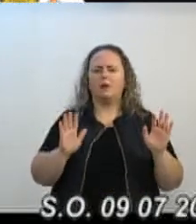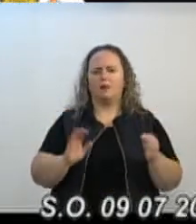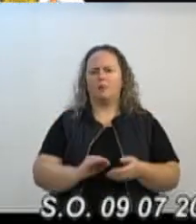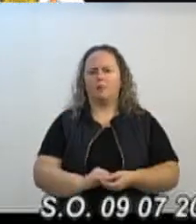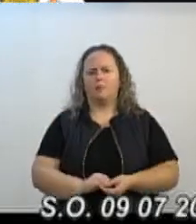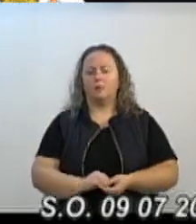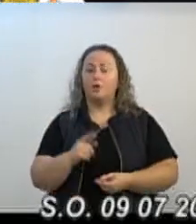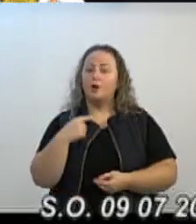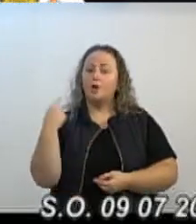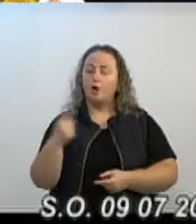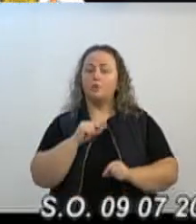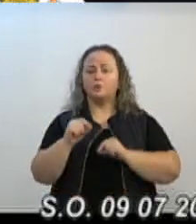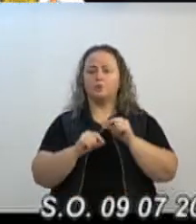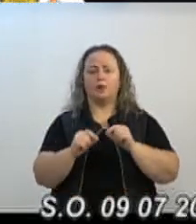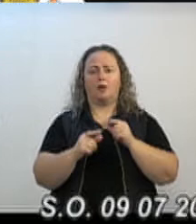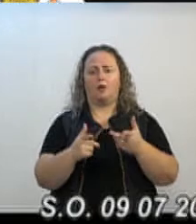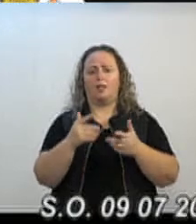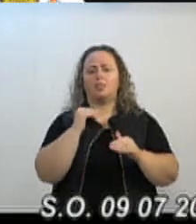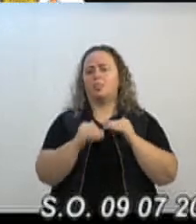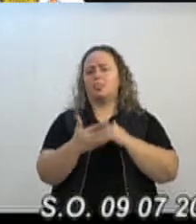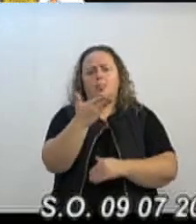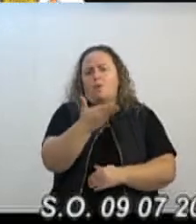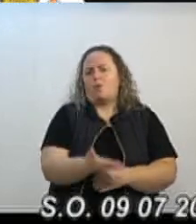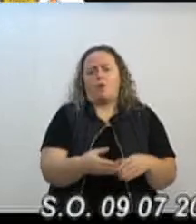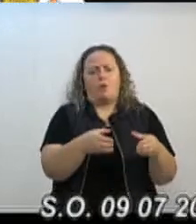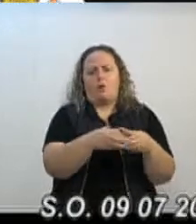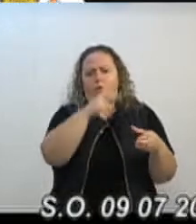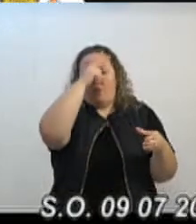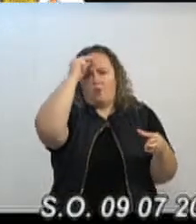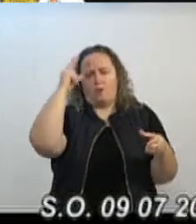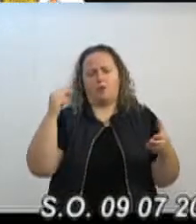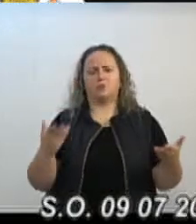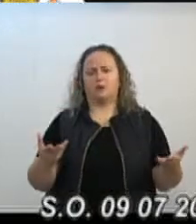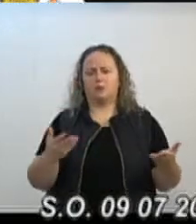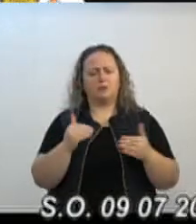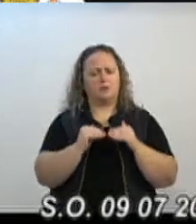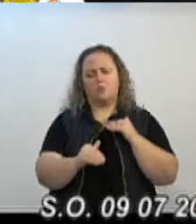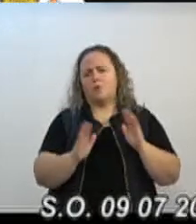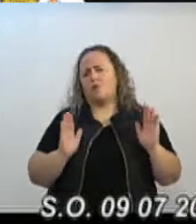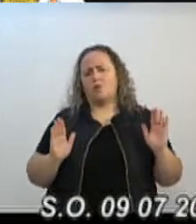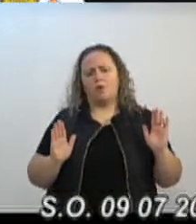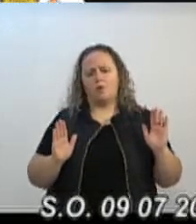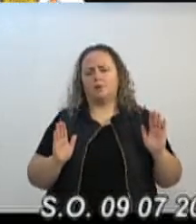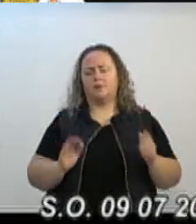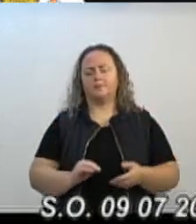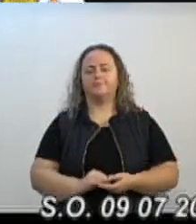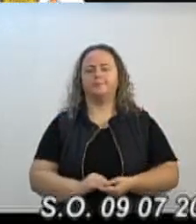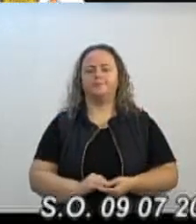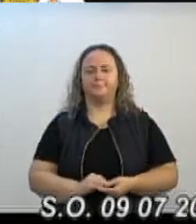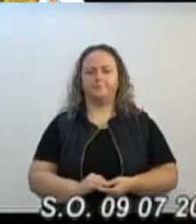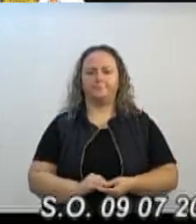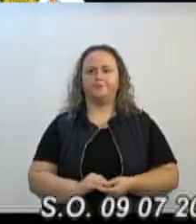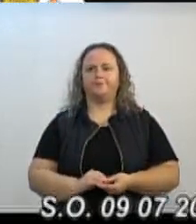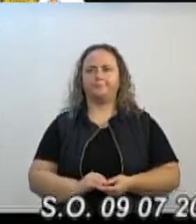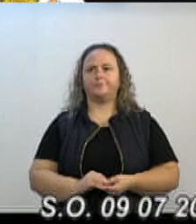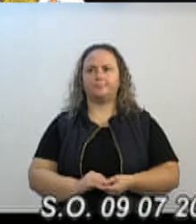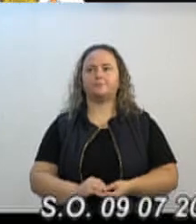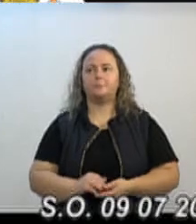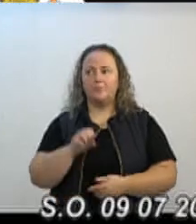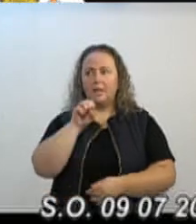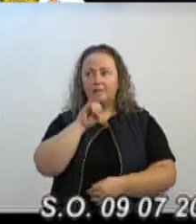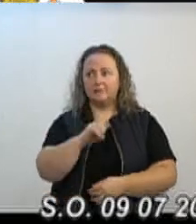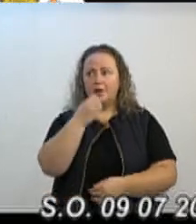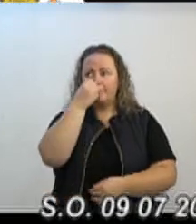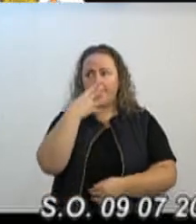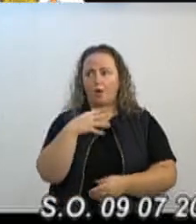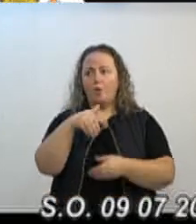oposição de coisas erradas que tem vindo e tem feito o executivo. Essa é a posição. O que vem de bom a gente jamais vai voltar